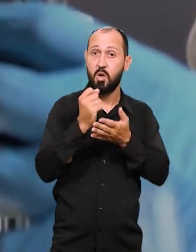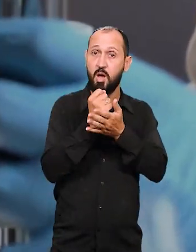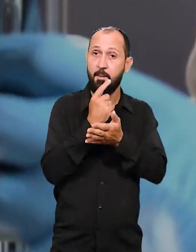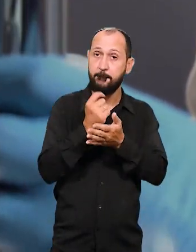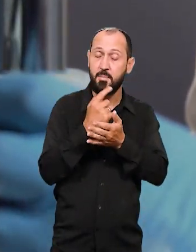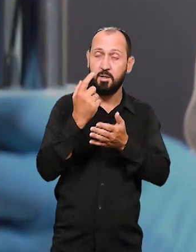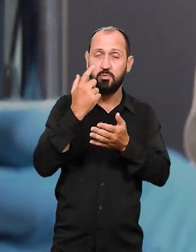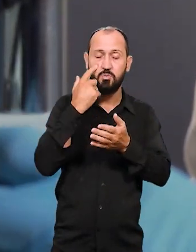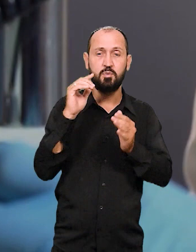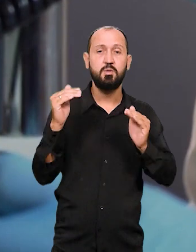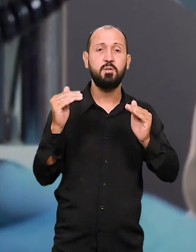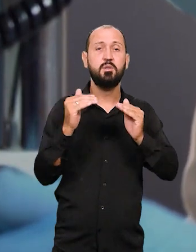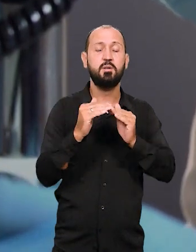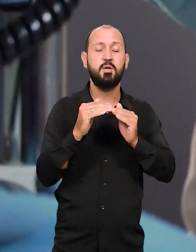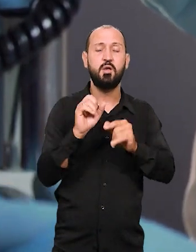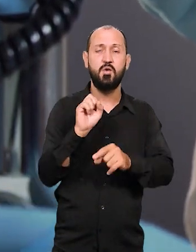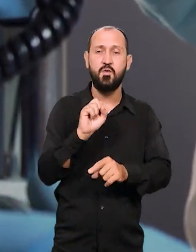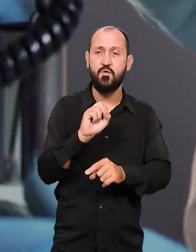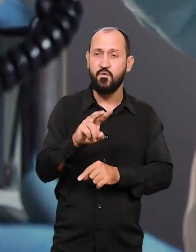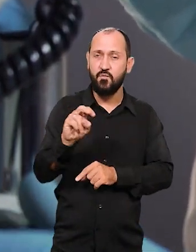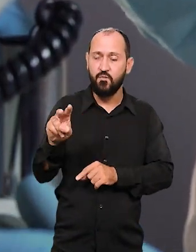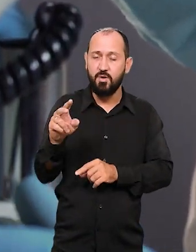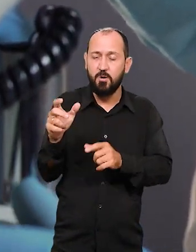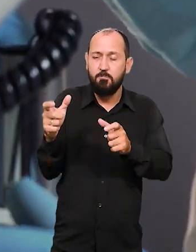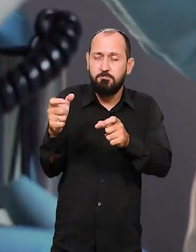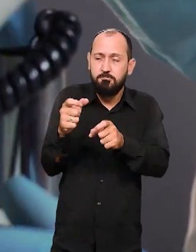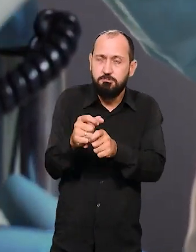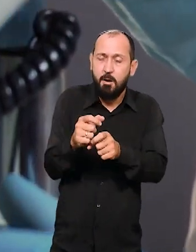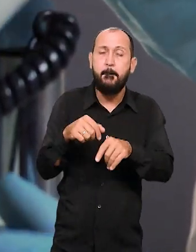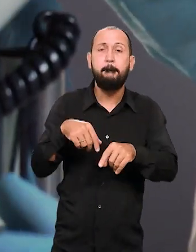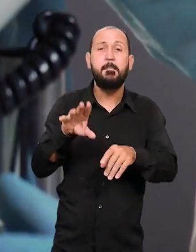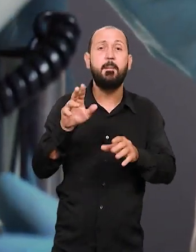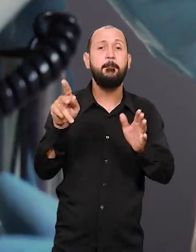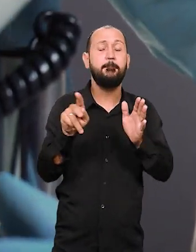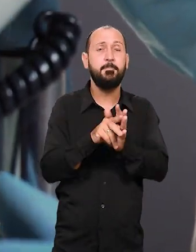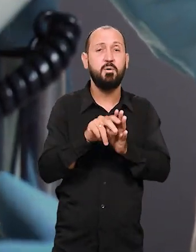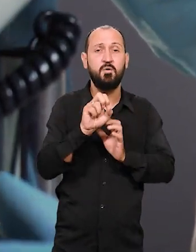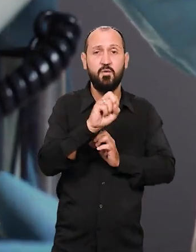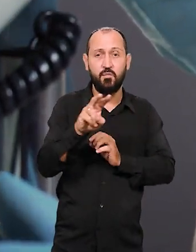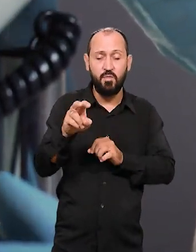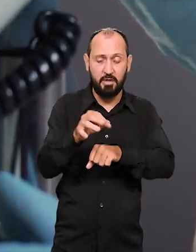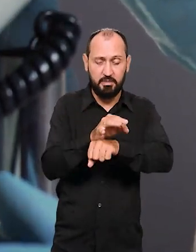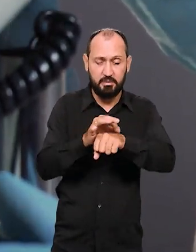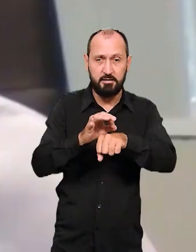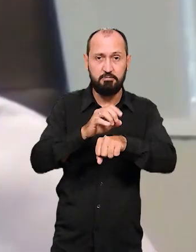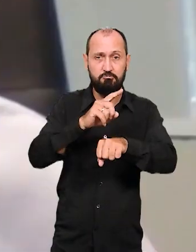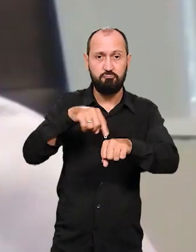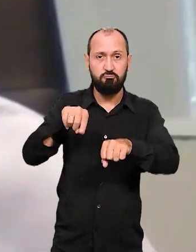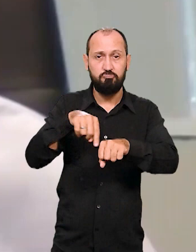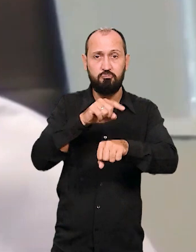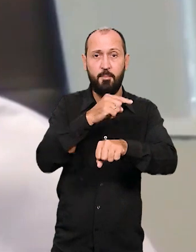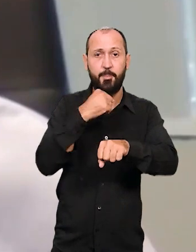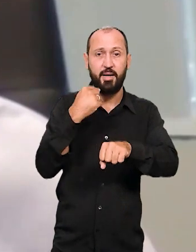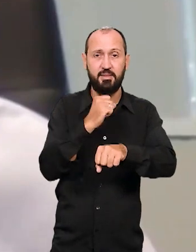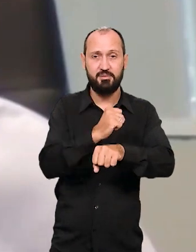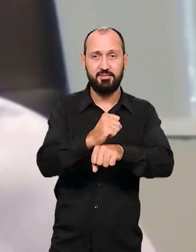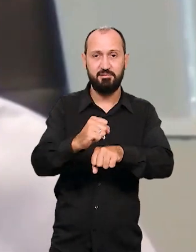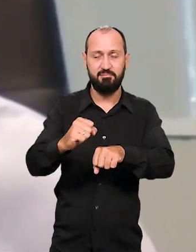só medicamentos que acordam o vírus, mas medicamentos que especificamente eliminam essas células, matam essas